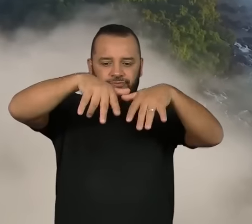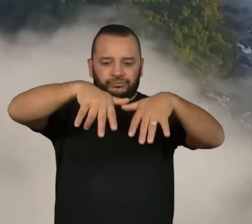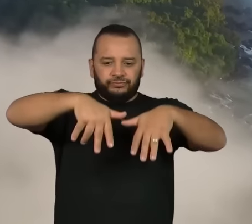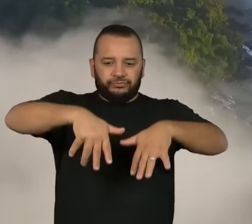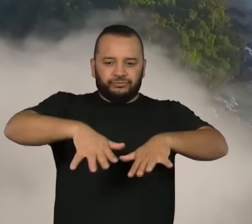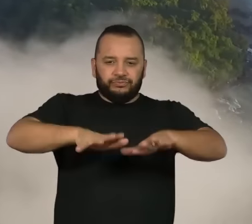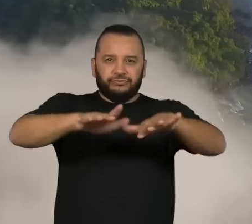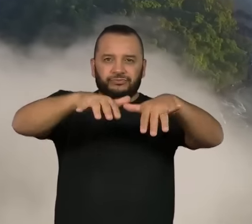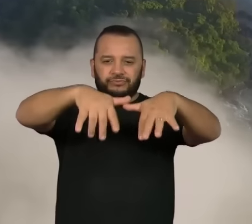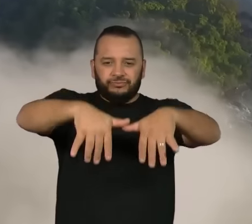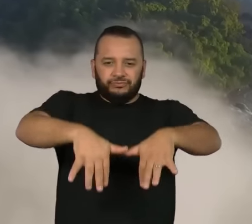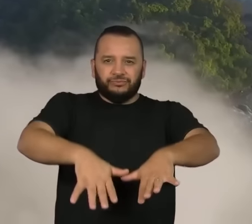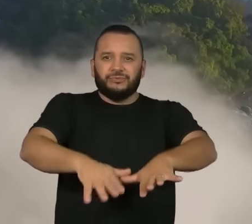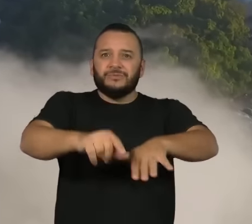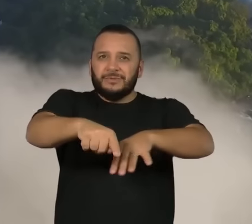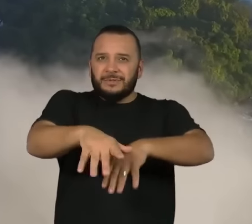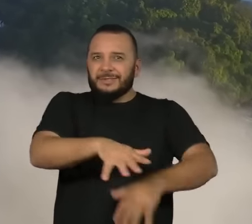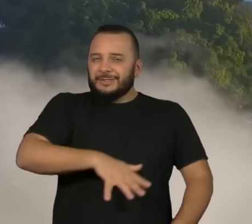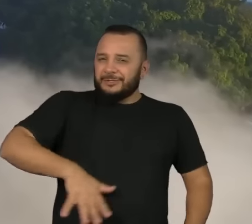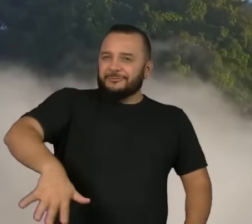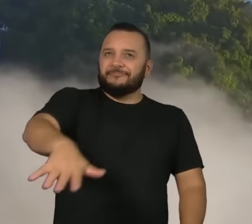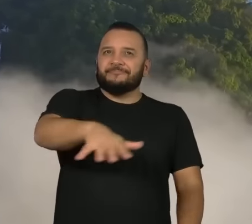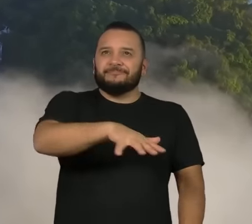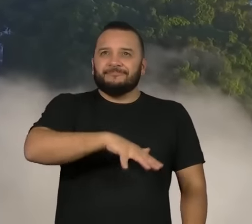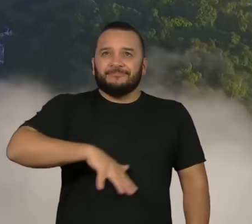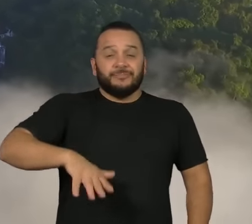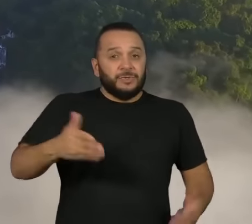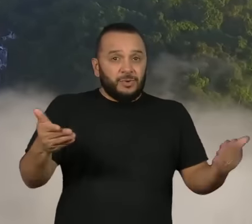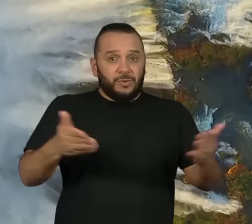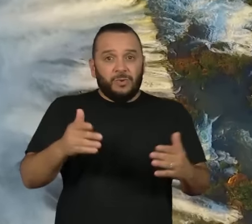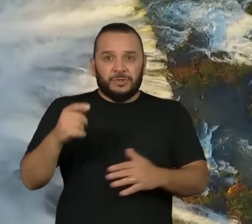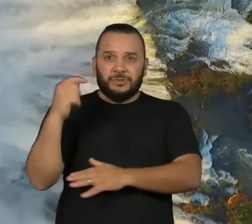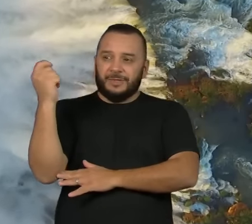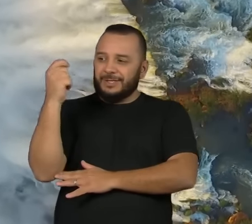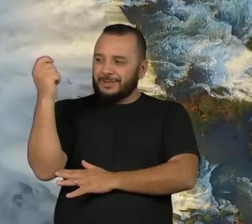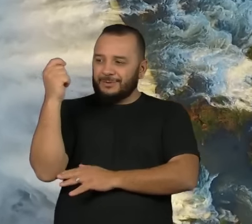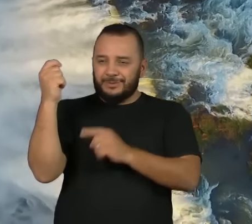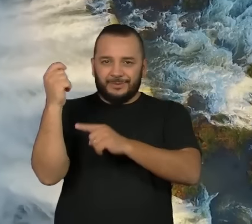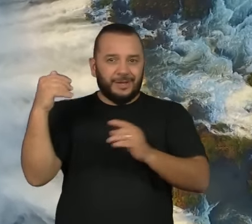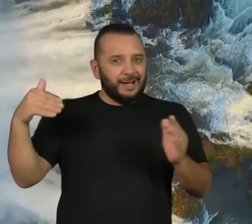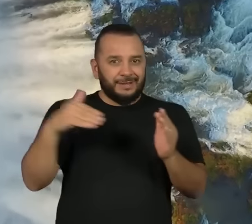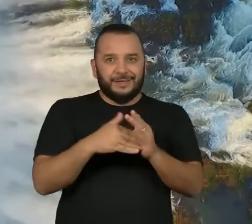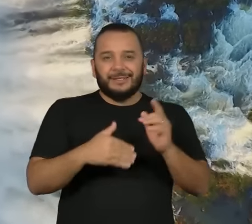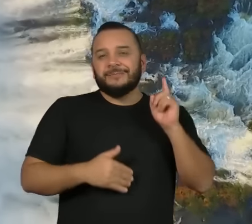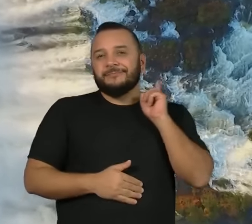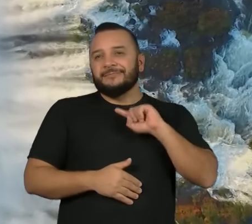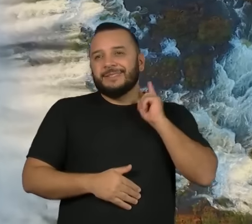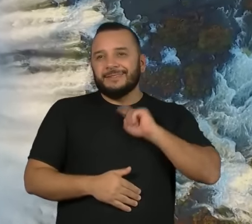basáltica atingiram a enorme região, que hoje vai do Rio Grande do Sul a Minas Gerais.